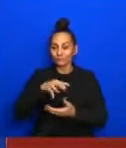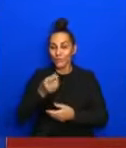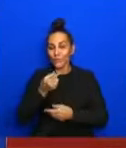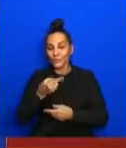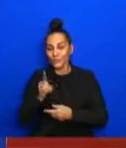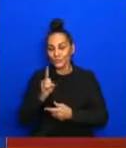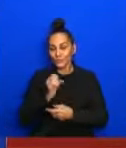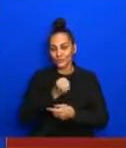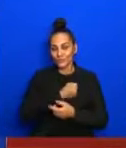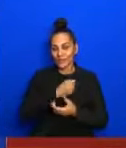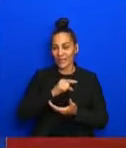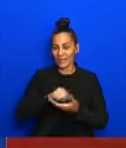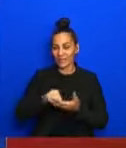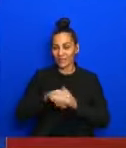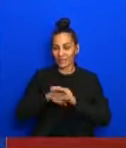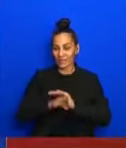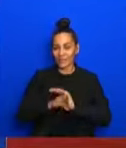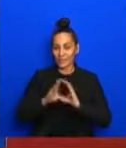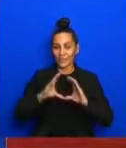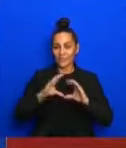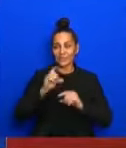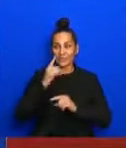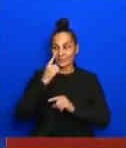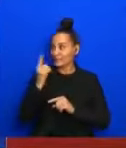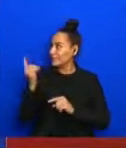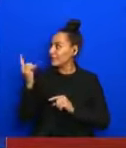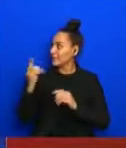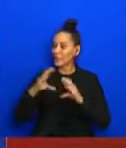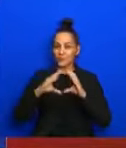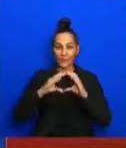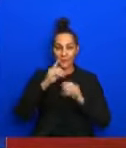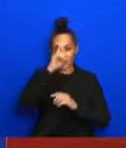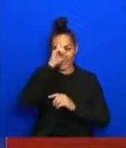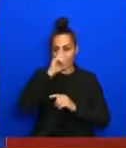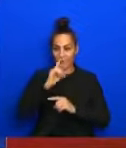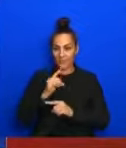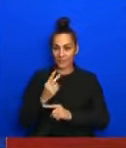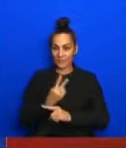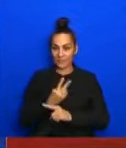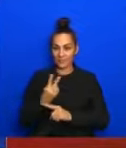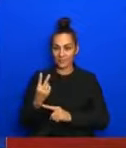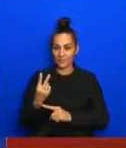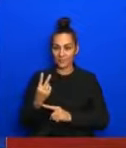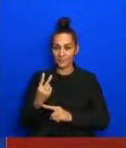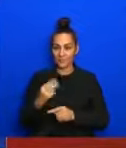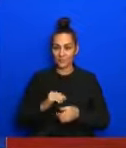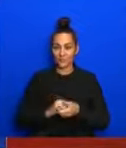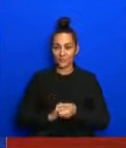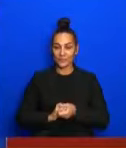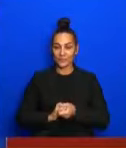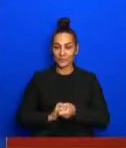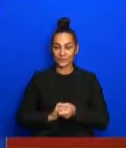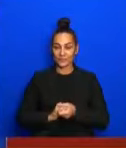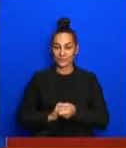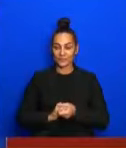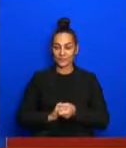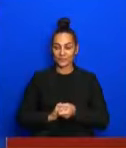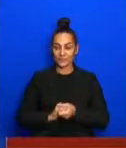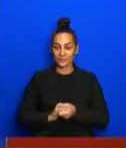o 20º e último número da Lotomania, tá na tela, bola amarela 22, amarela número